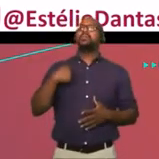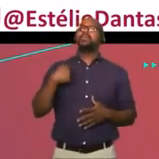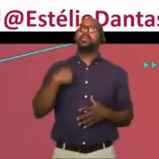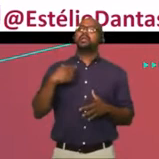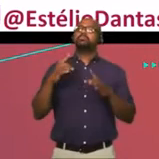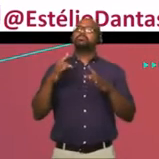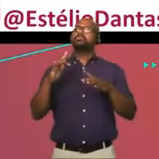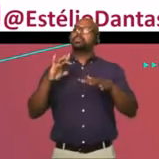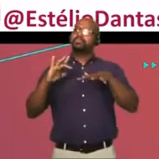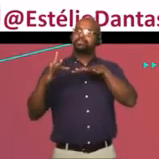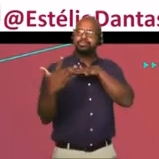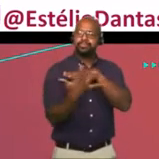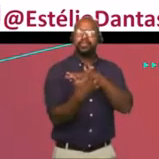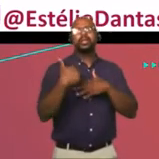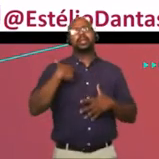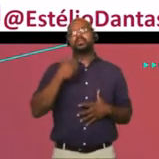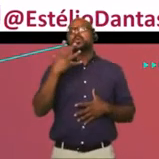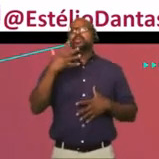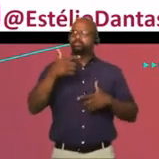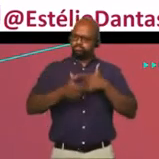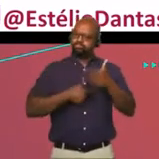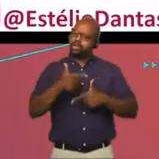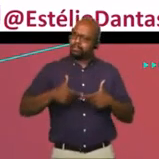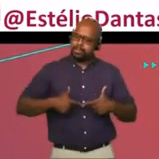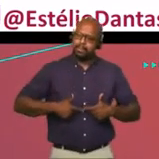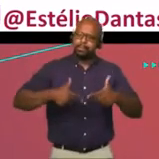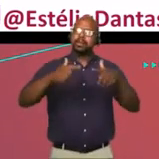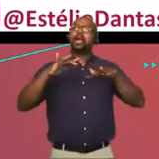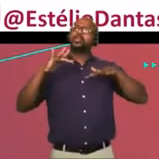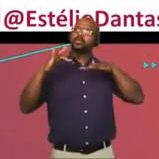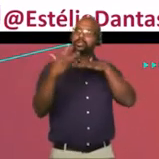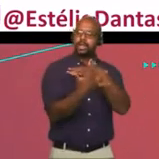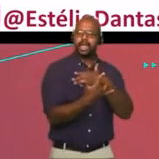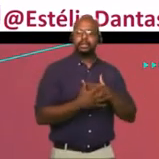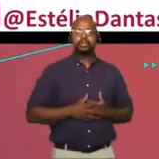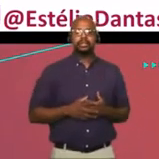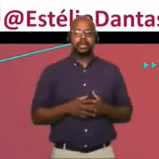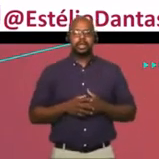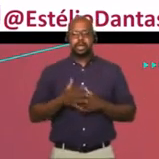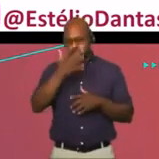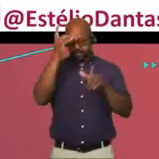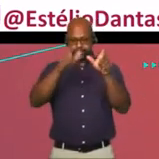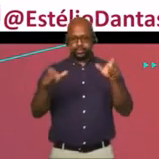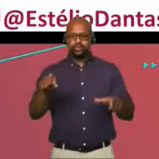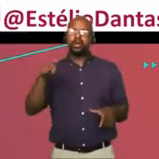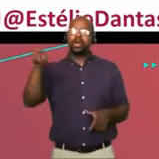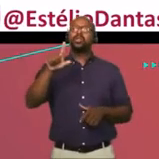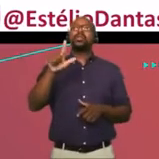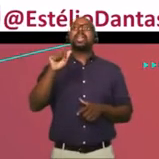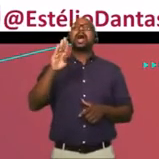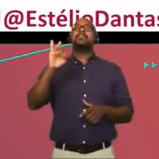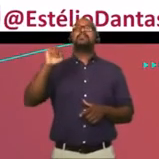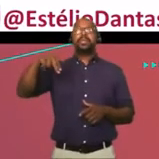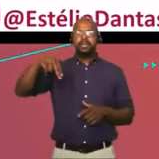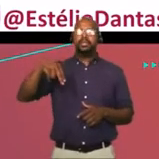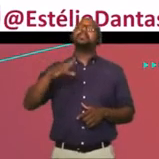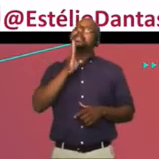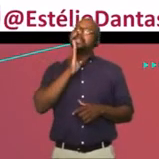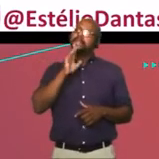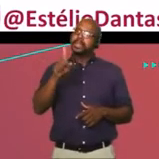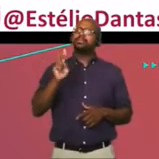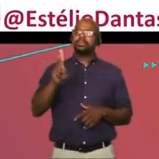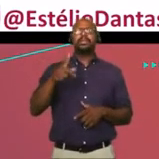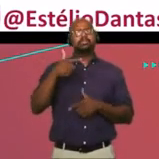as redes sociais e sou uma pessoa muito ativa nas redes sociais o pessoal lá do latim sabe disso eu tô sempre